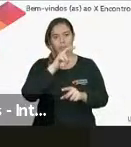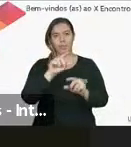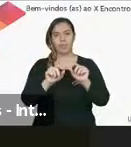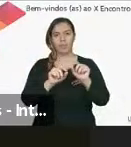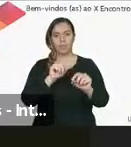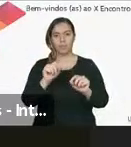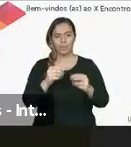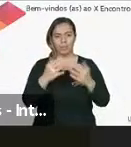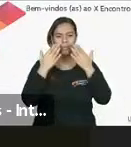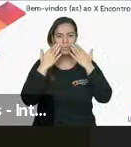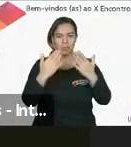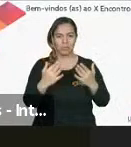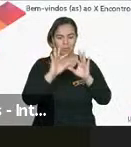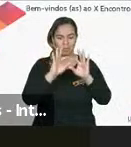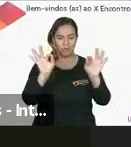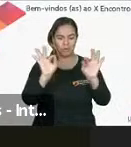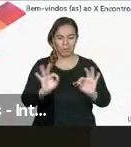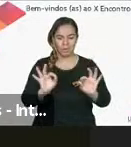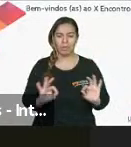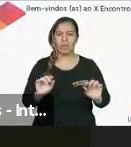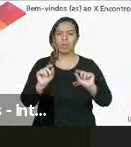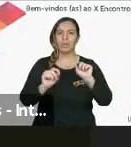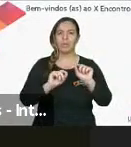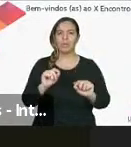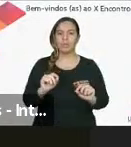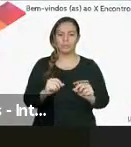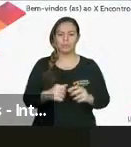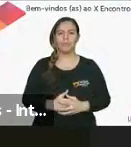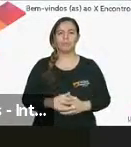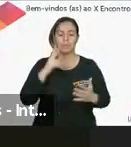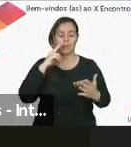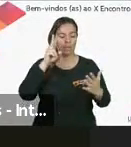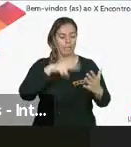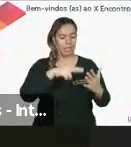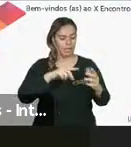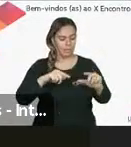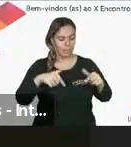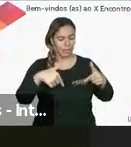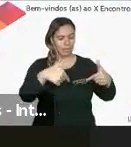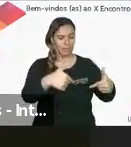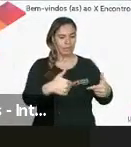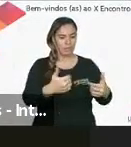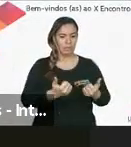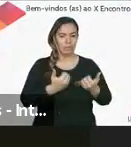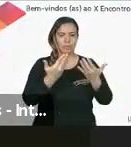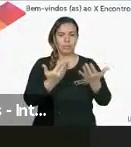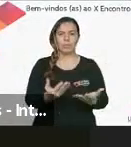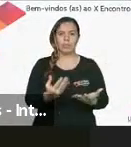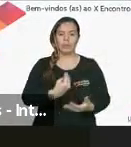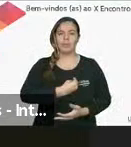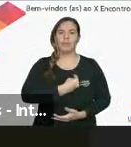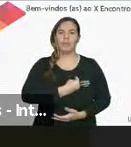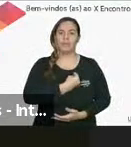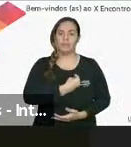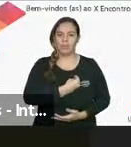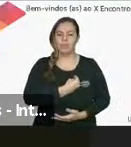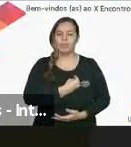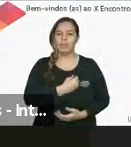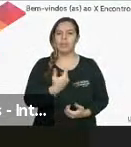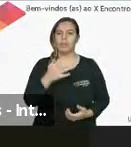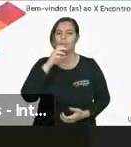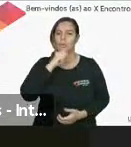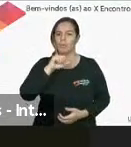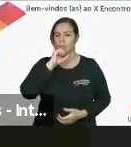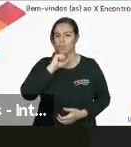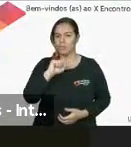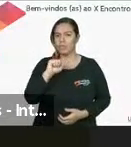mostrou com aquelas frases, que a ação de ler constitui o lido, né? Então, o Paulo Freire vai